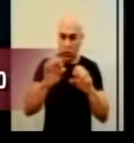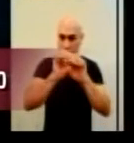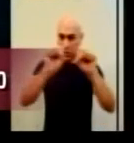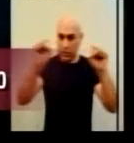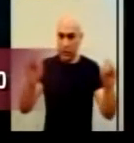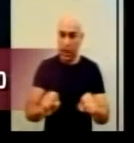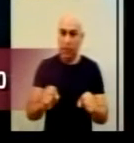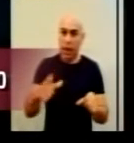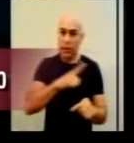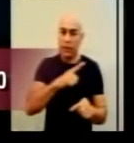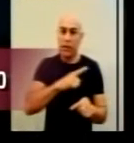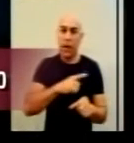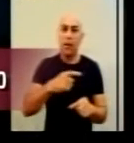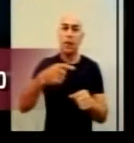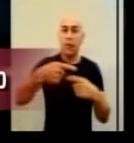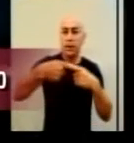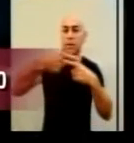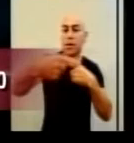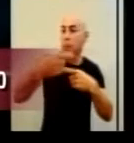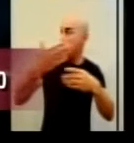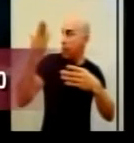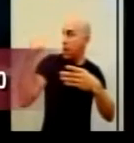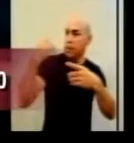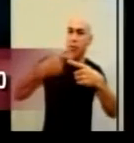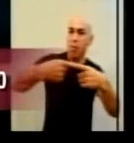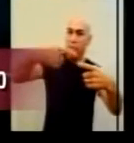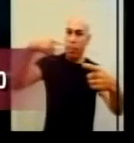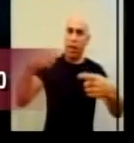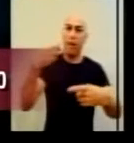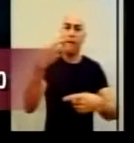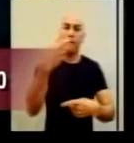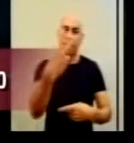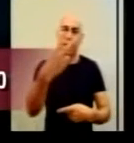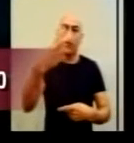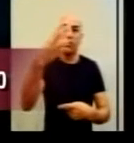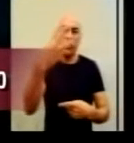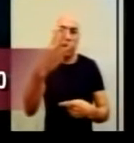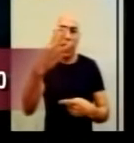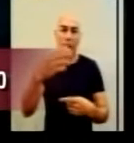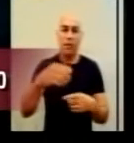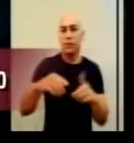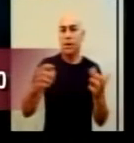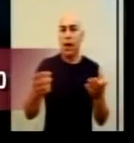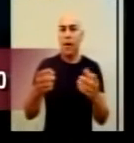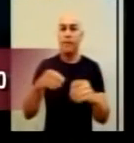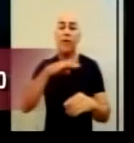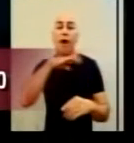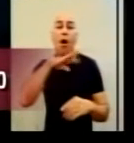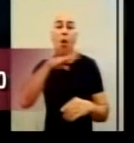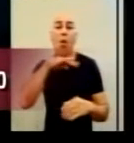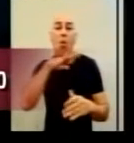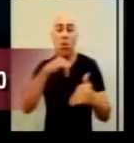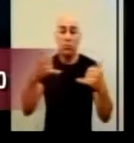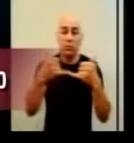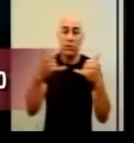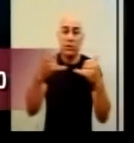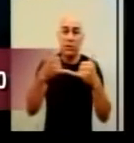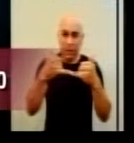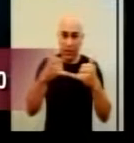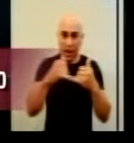semana 23. Bastante semanas atrás que por alguma instabilidade realmente do sistema estava tendo esse